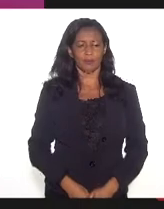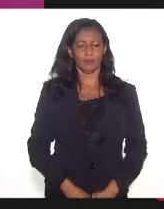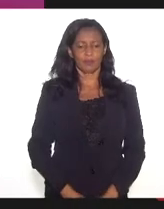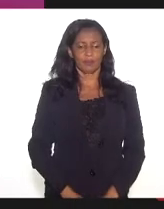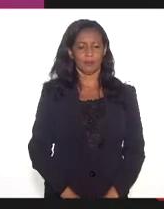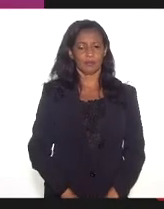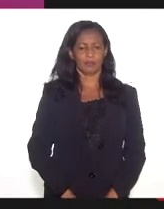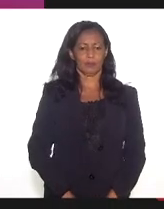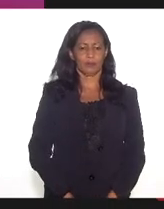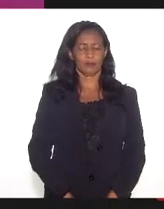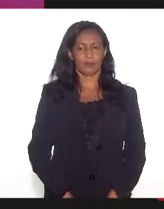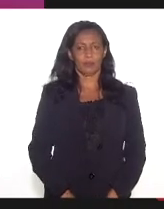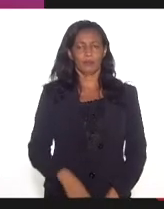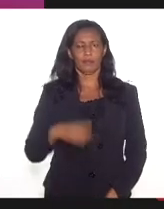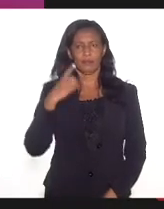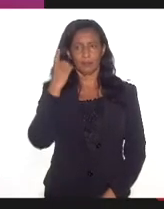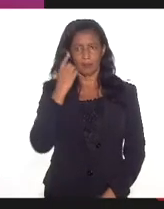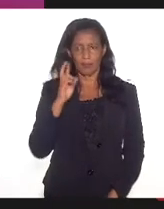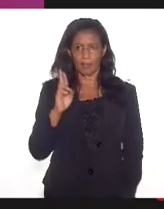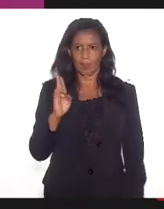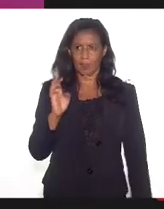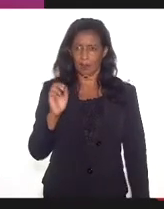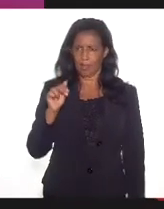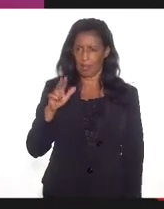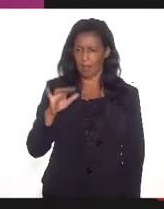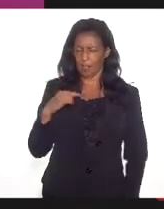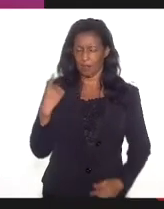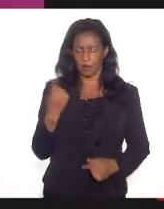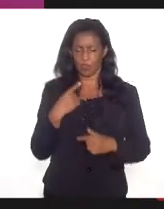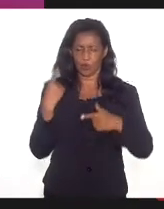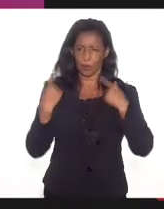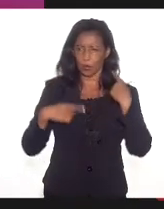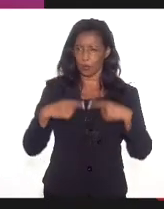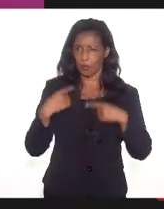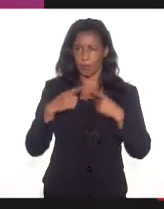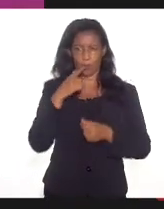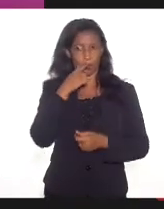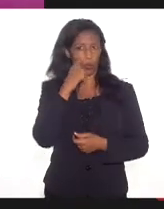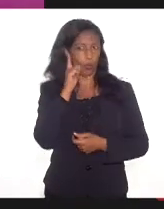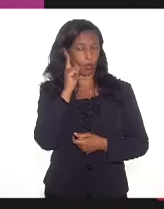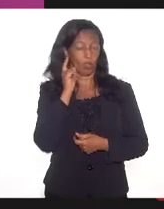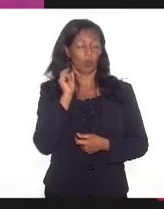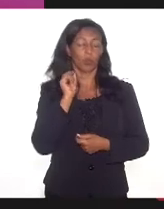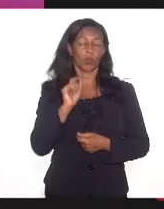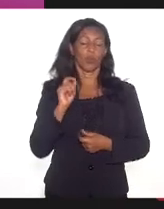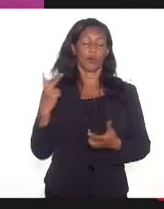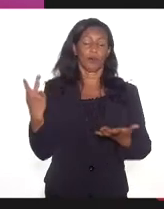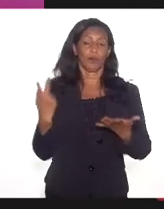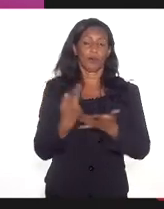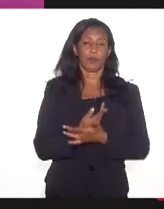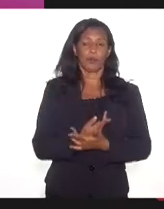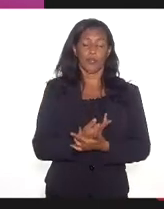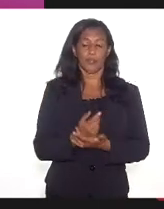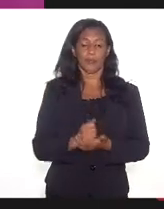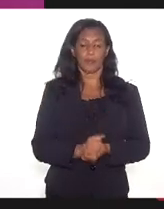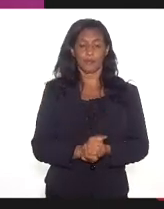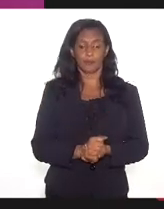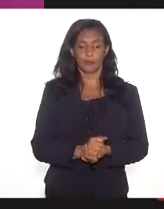o deputada Renata nós fizemos todo um debate ontem em relação que aconteceu e assim